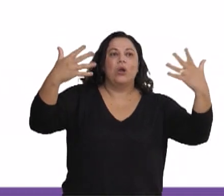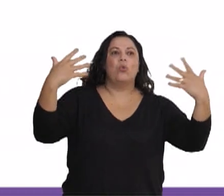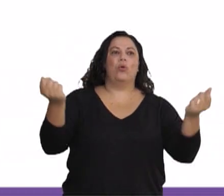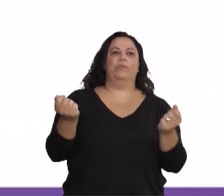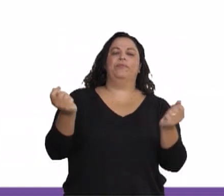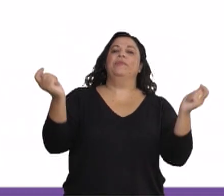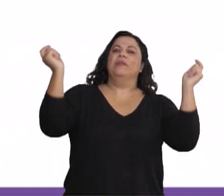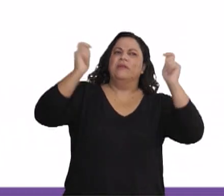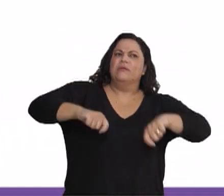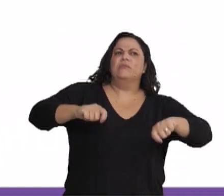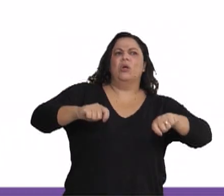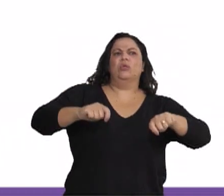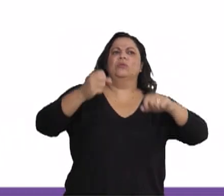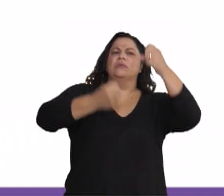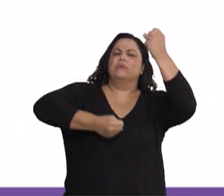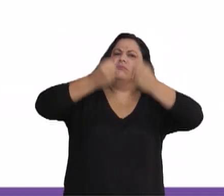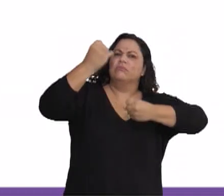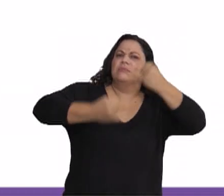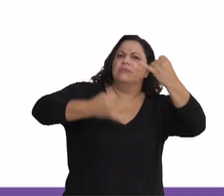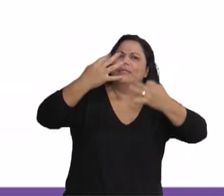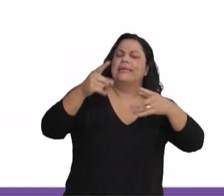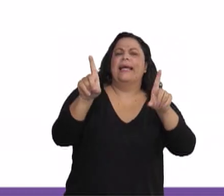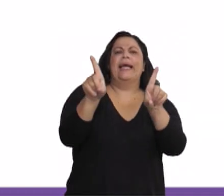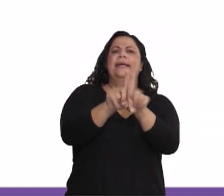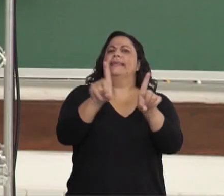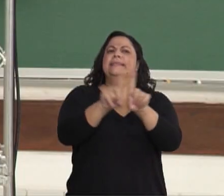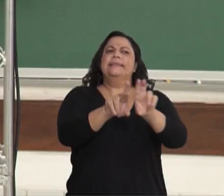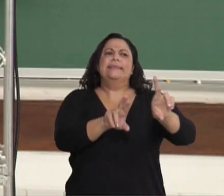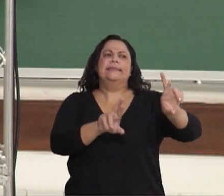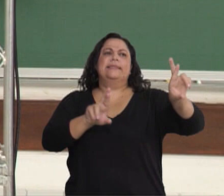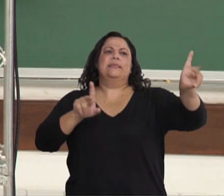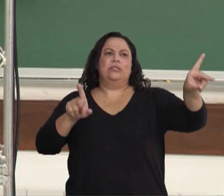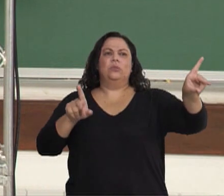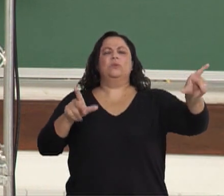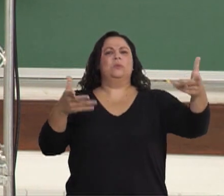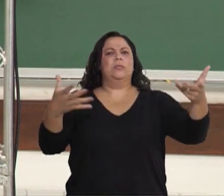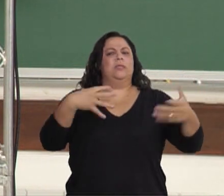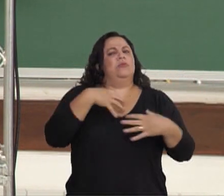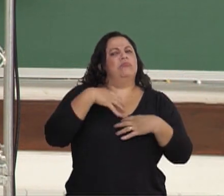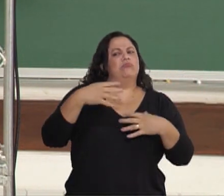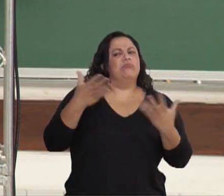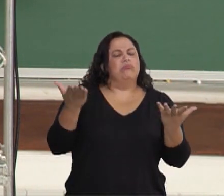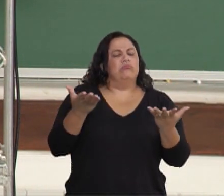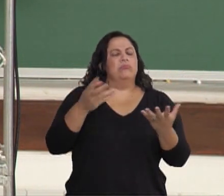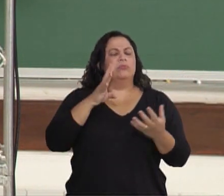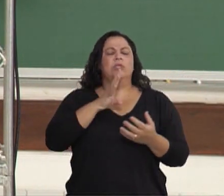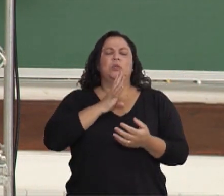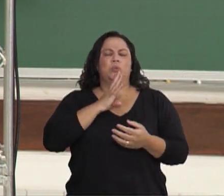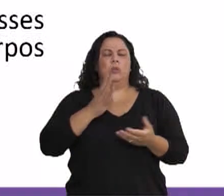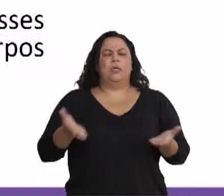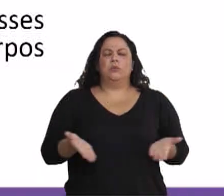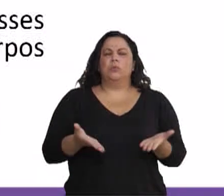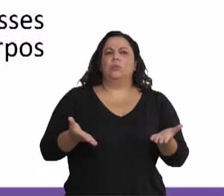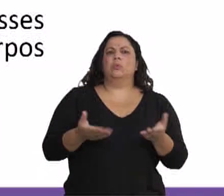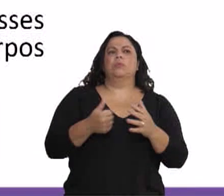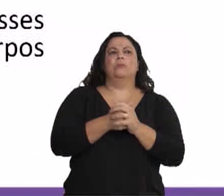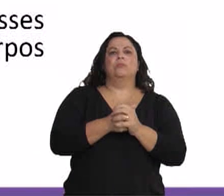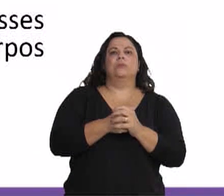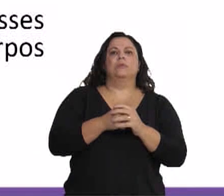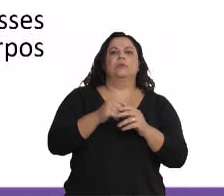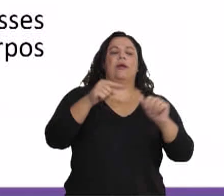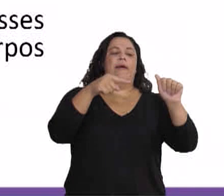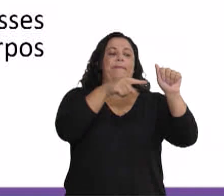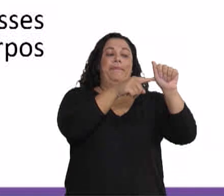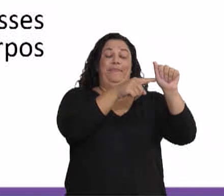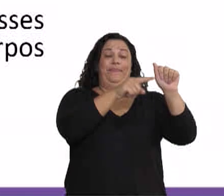ser explicada pelo fato de que... Então, vamos às opções. Ali, letra A. A lã é um